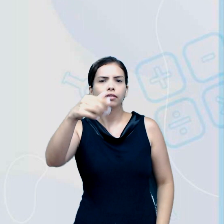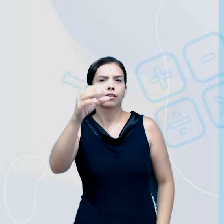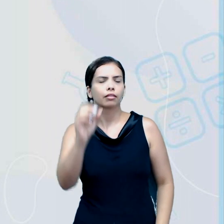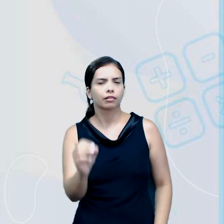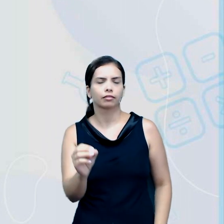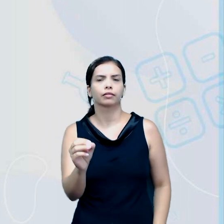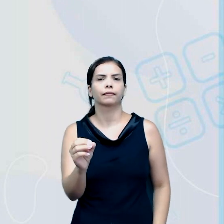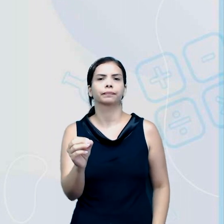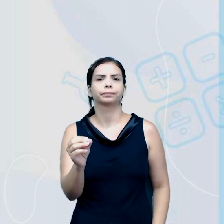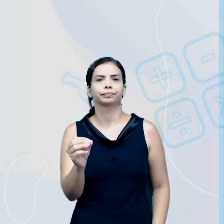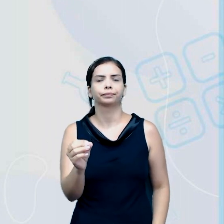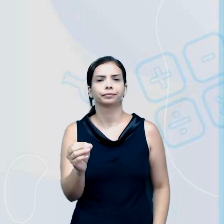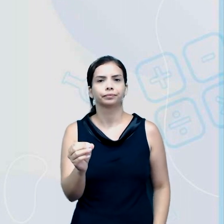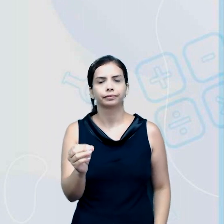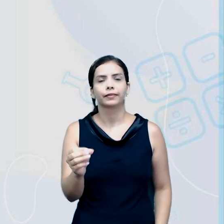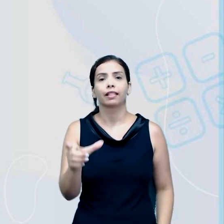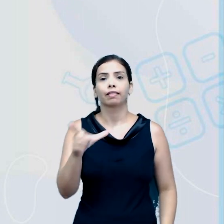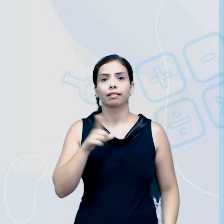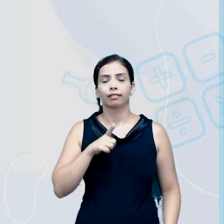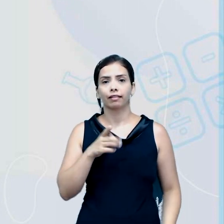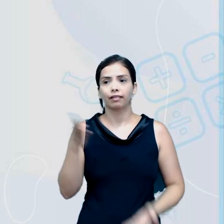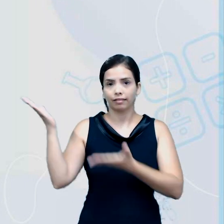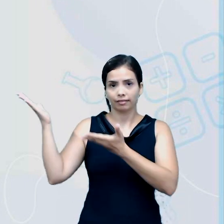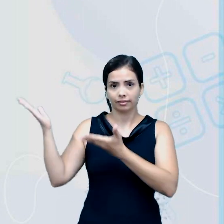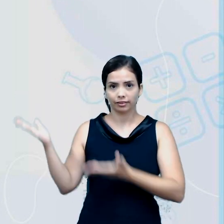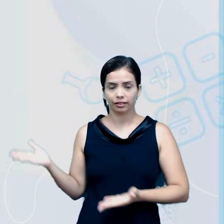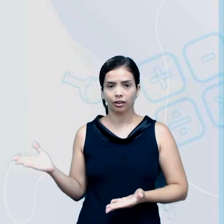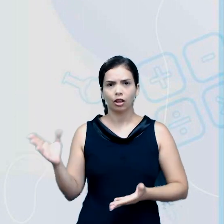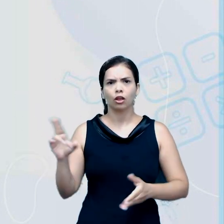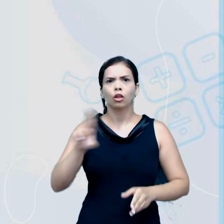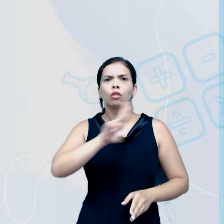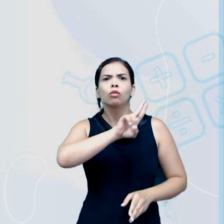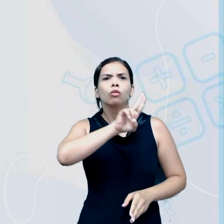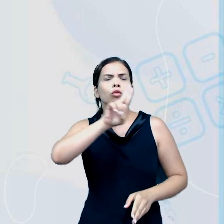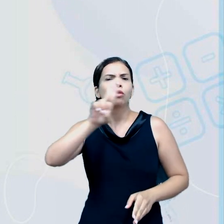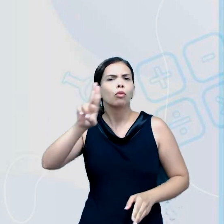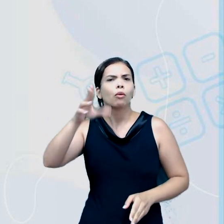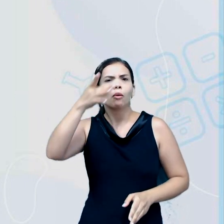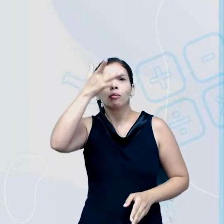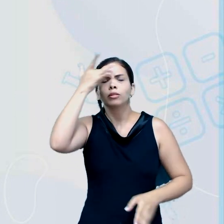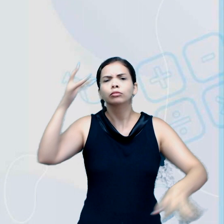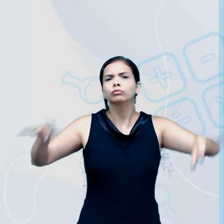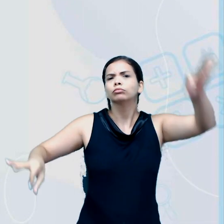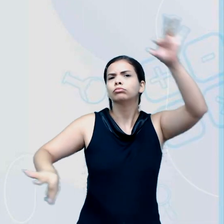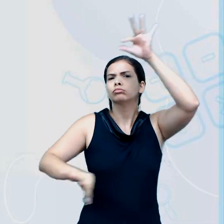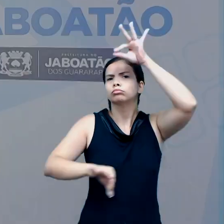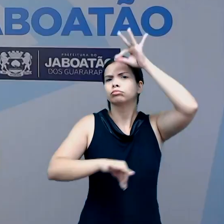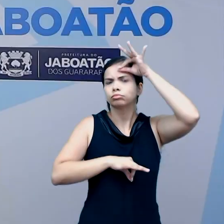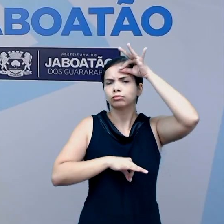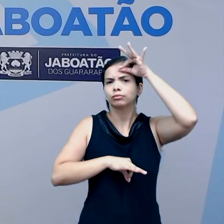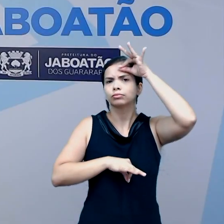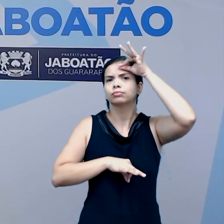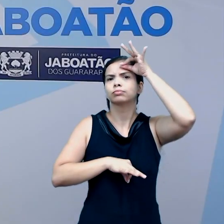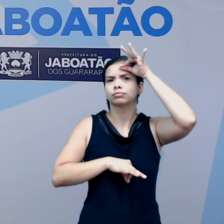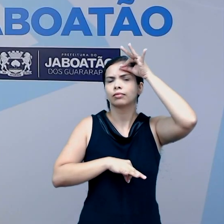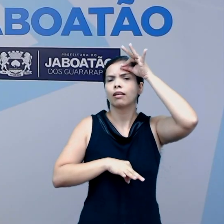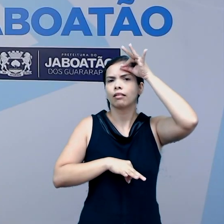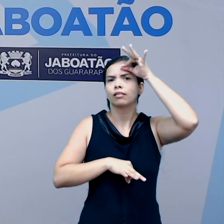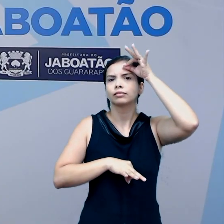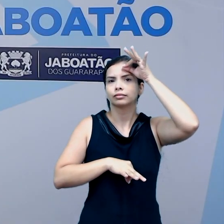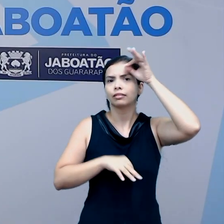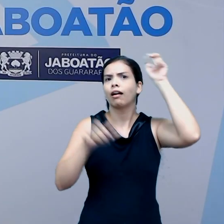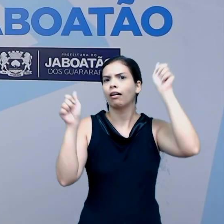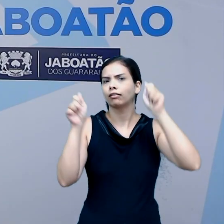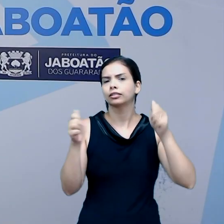Oi e aí a nós temos grandes nomes da performance e são vários né a gente pode comer ter inclusive